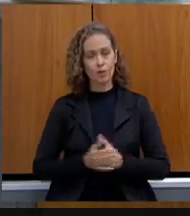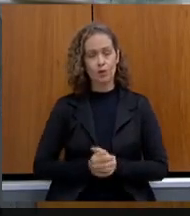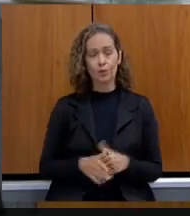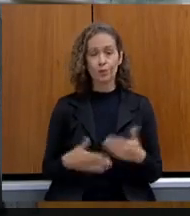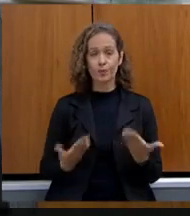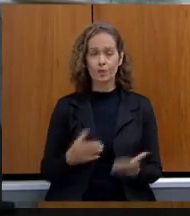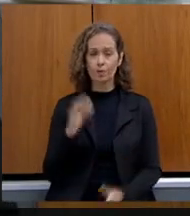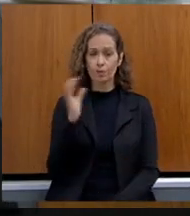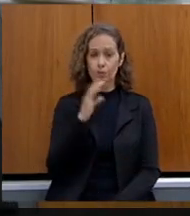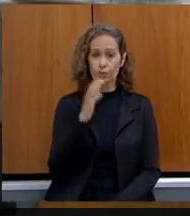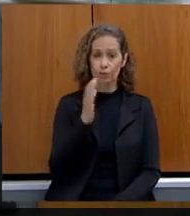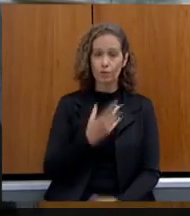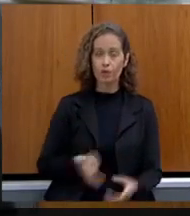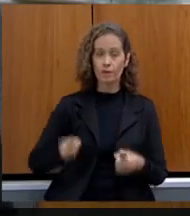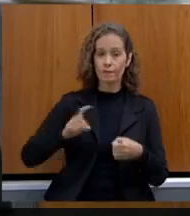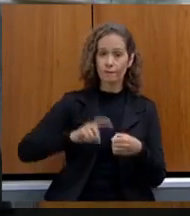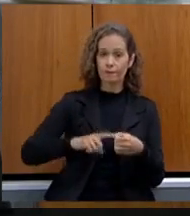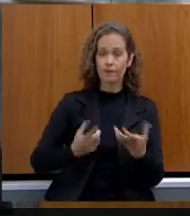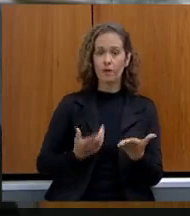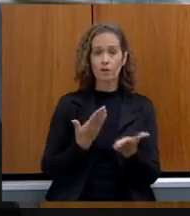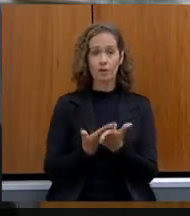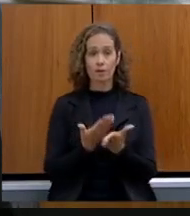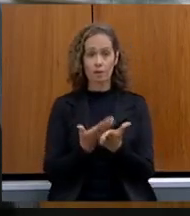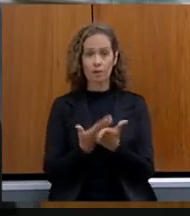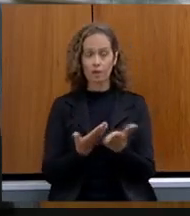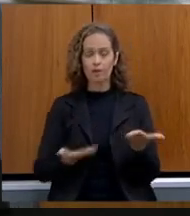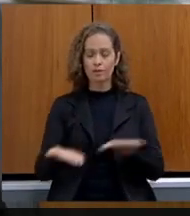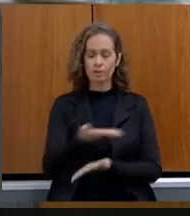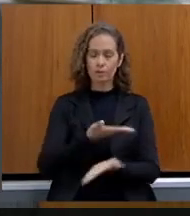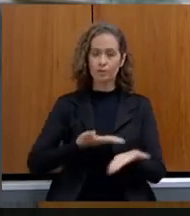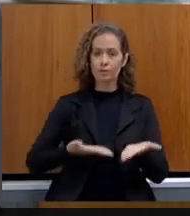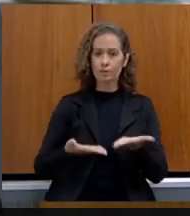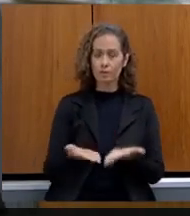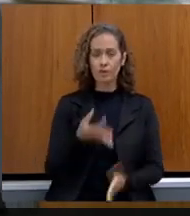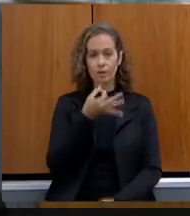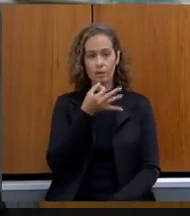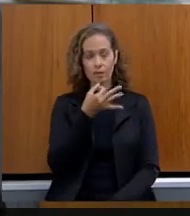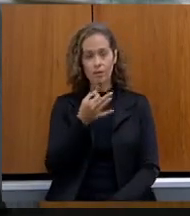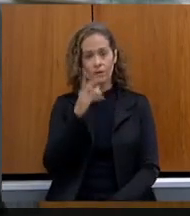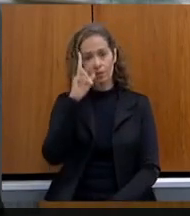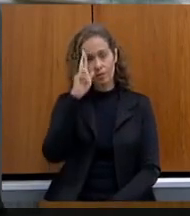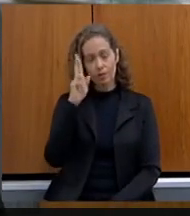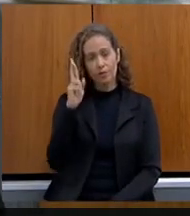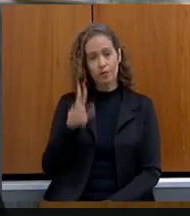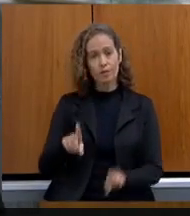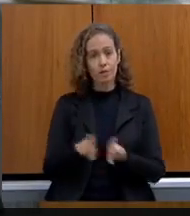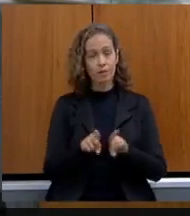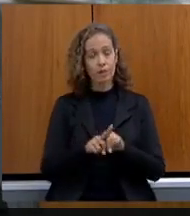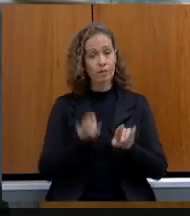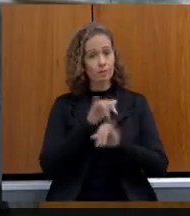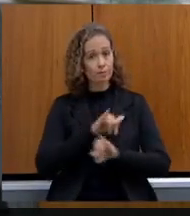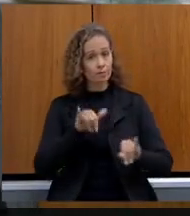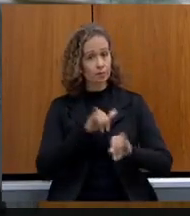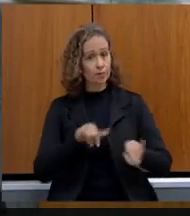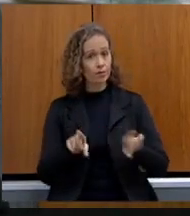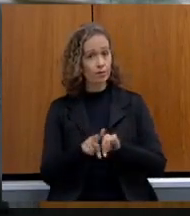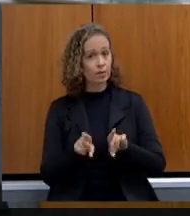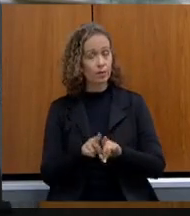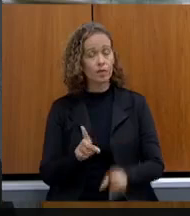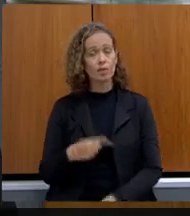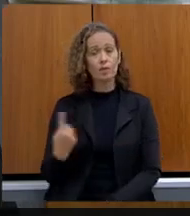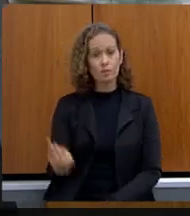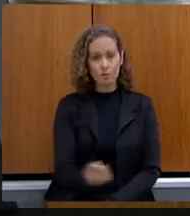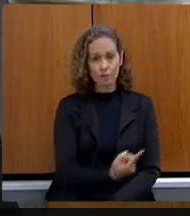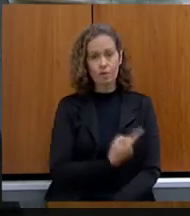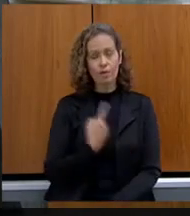à emergência na volta às aulas eu compartilho muito Qual é a sua opinião do Senhor e direi o seguinte nós vamos fazer